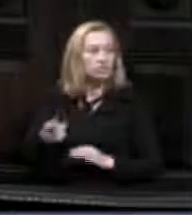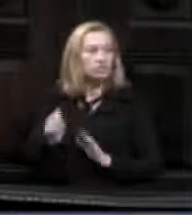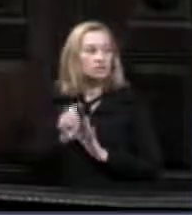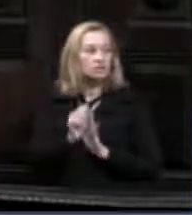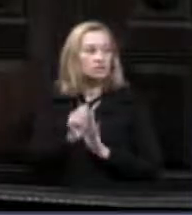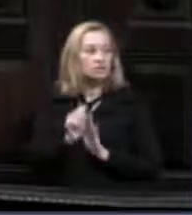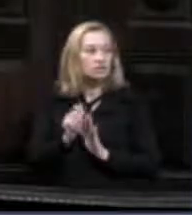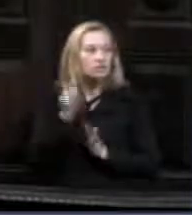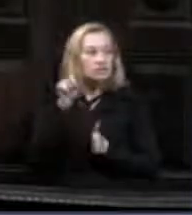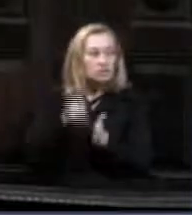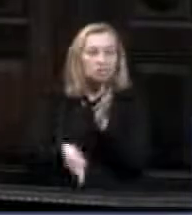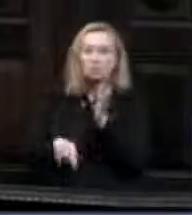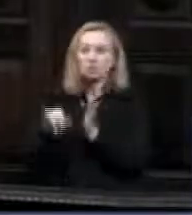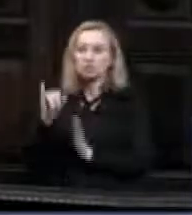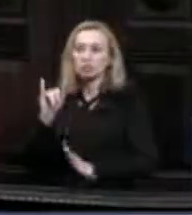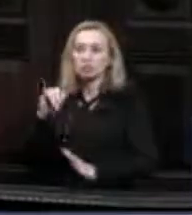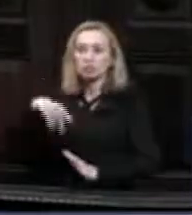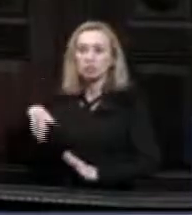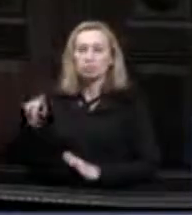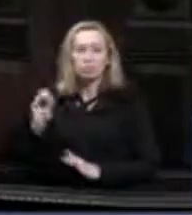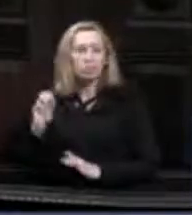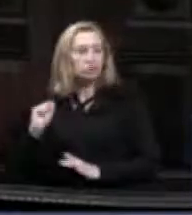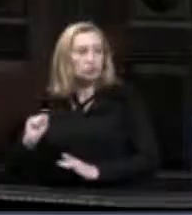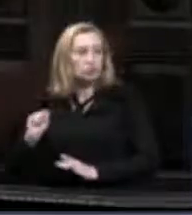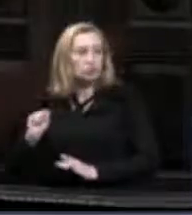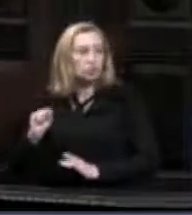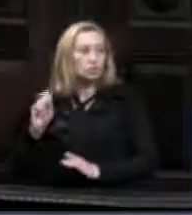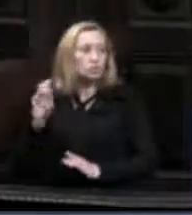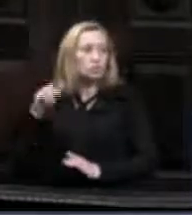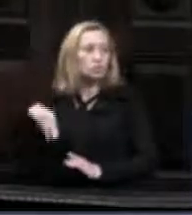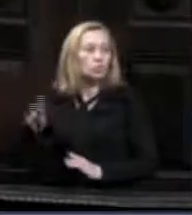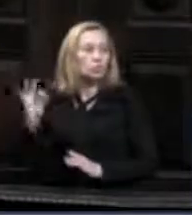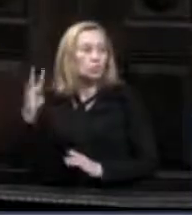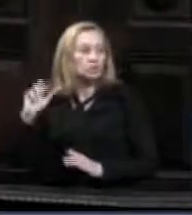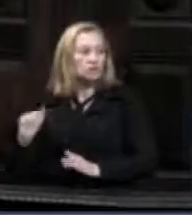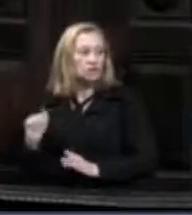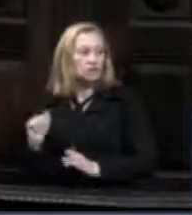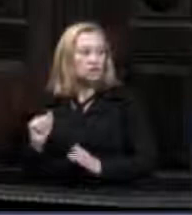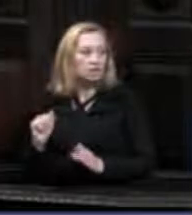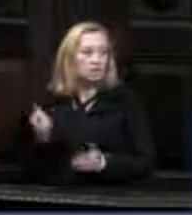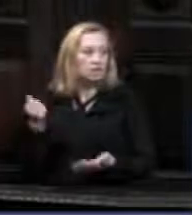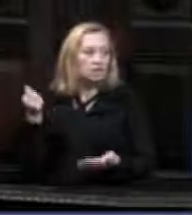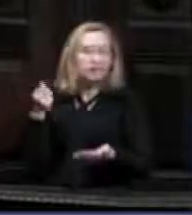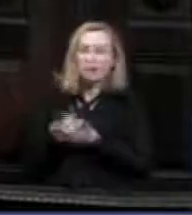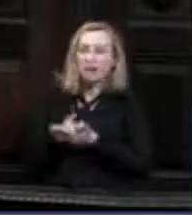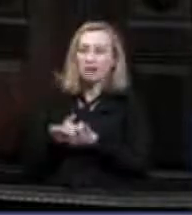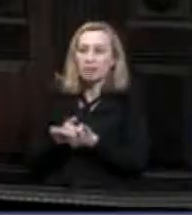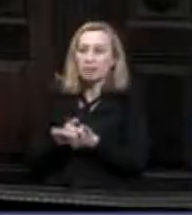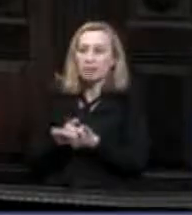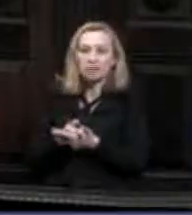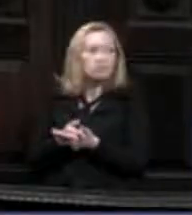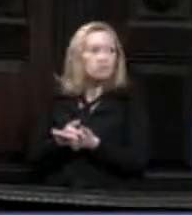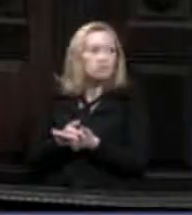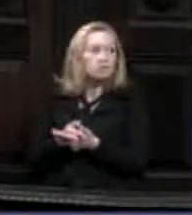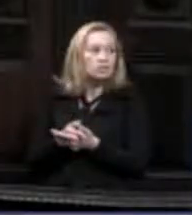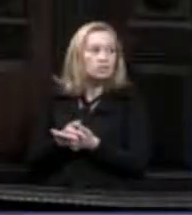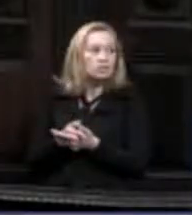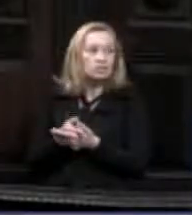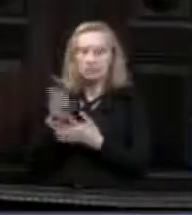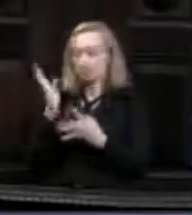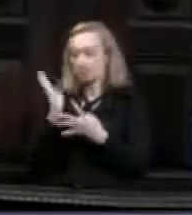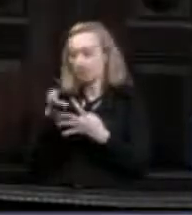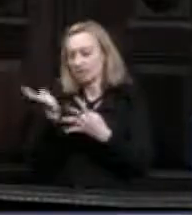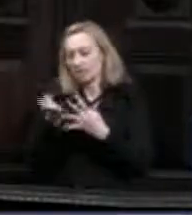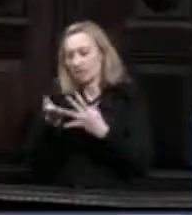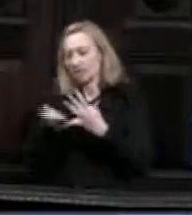a redução de multa e de juros de mora no caso de pagamentos em parcela única ou em mais de uma parcela